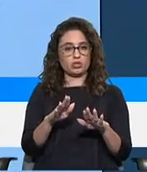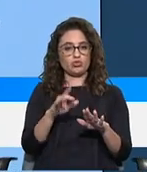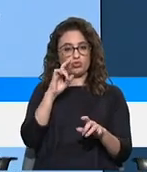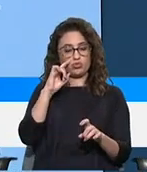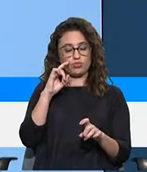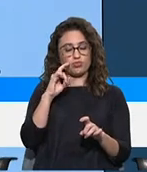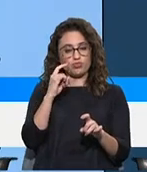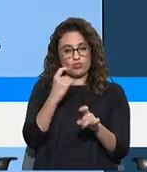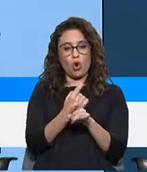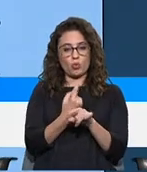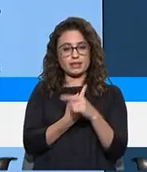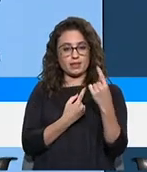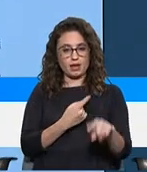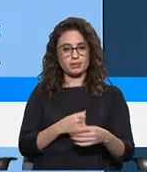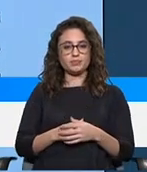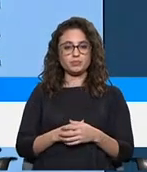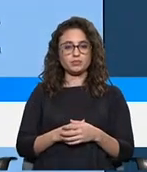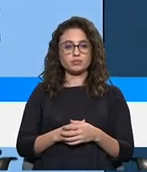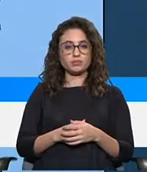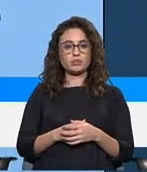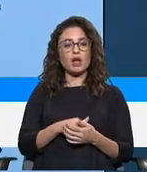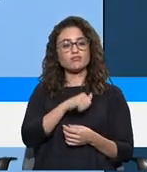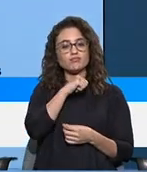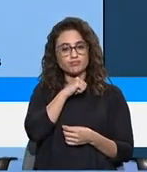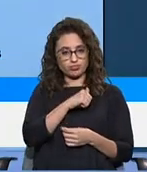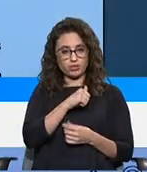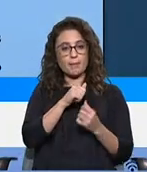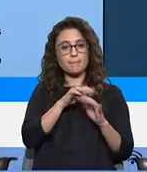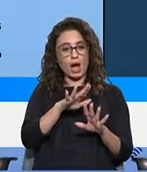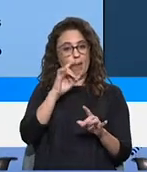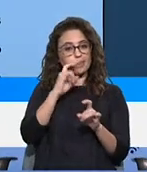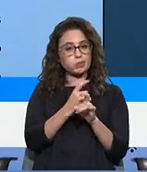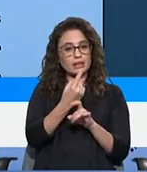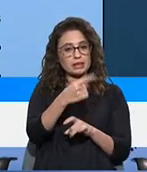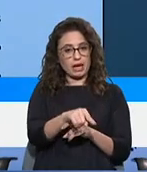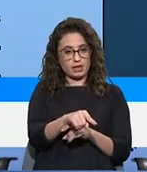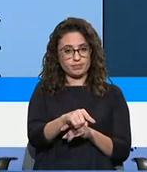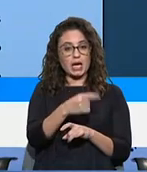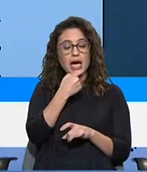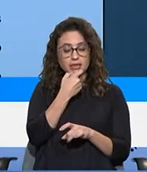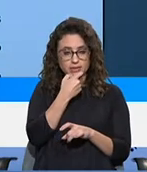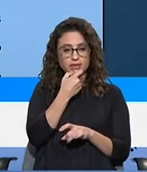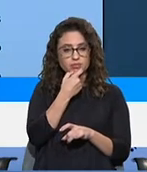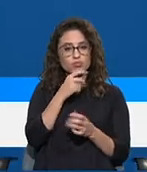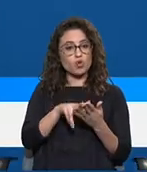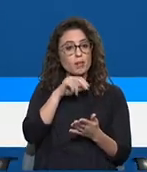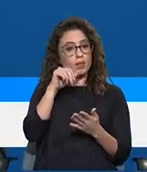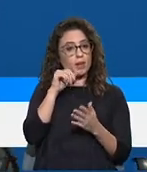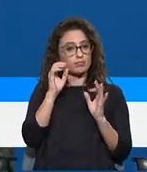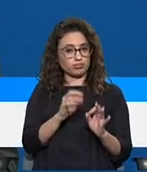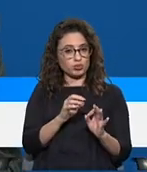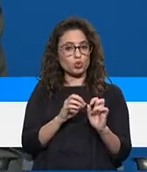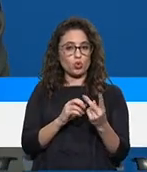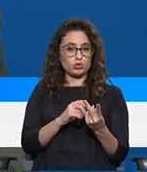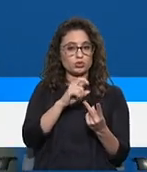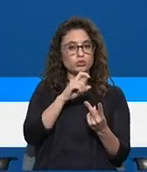condicionamentos. Deferimento condicionado. Não quer dizer que esteja já aprovado. Dois com procedimento condicionado e